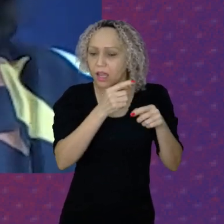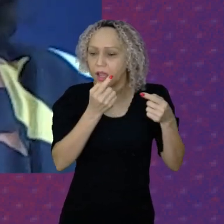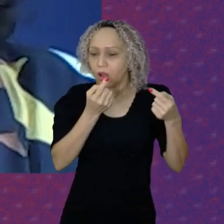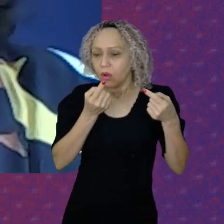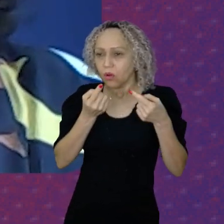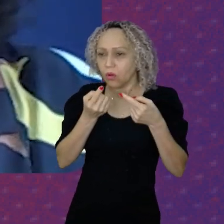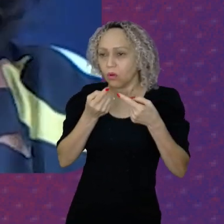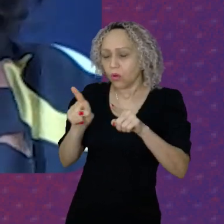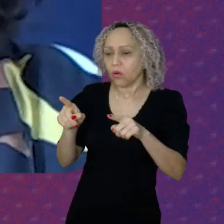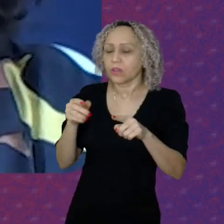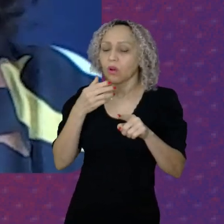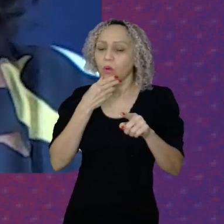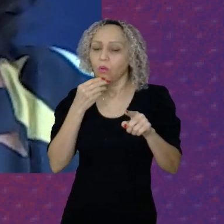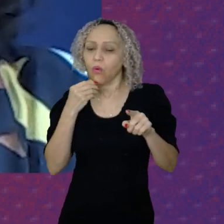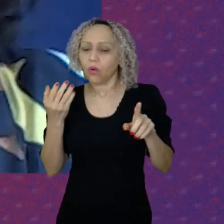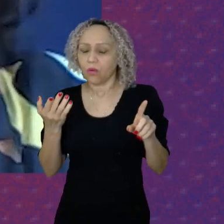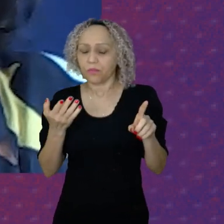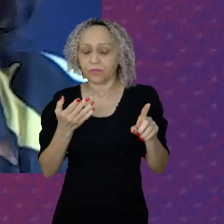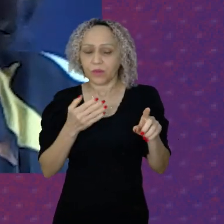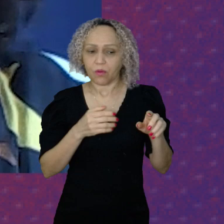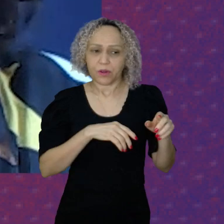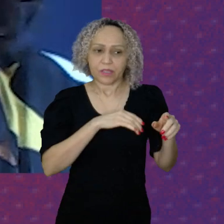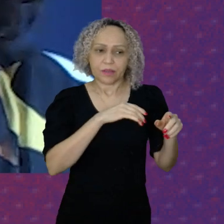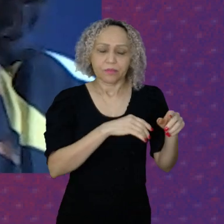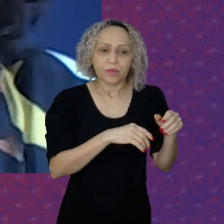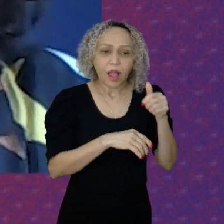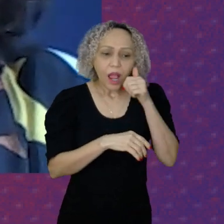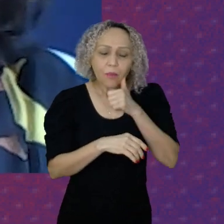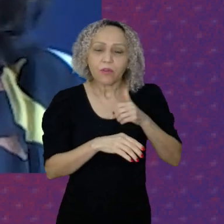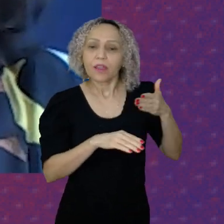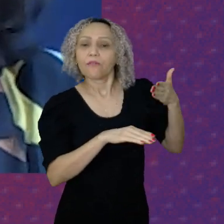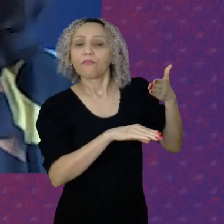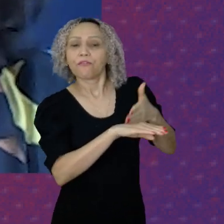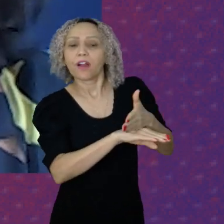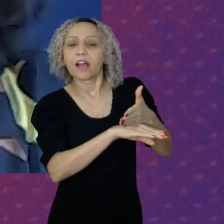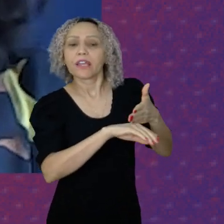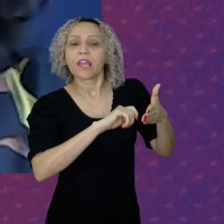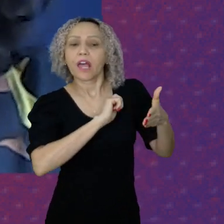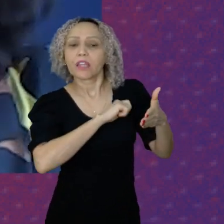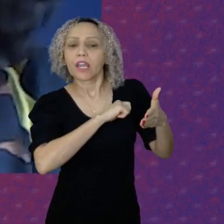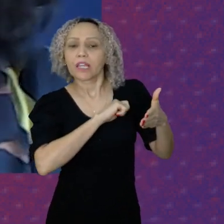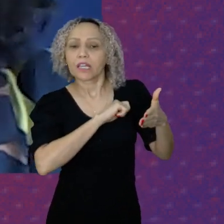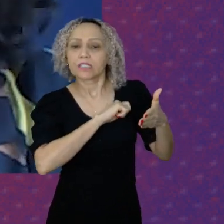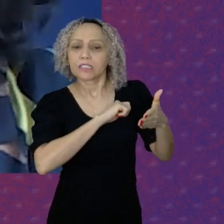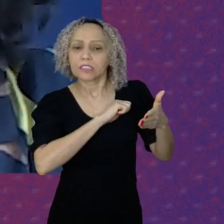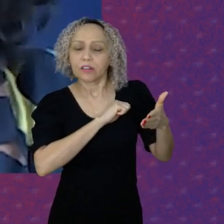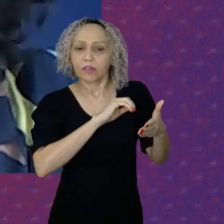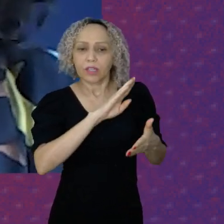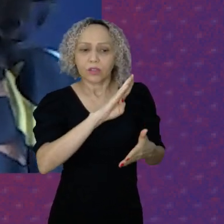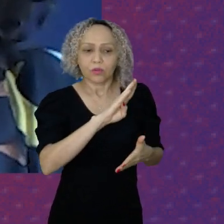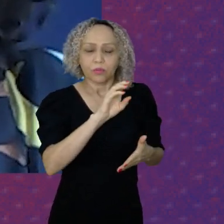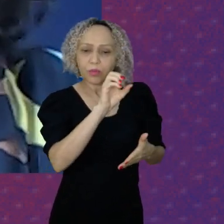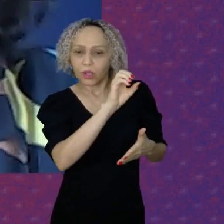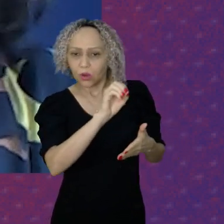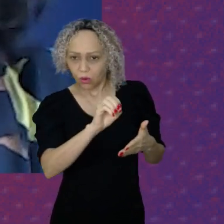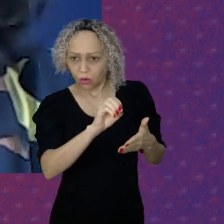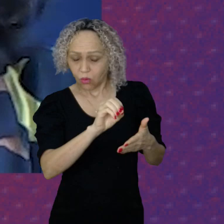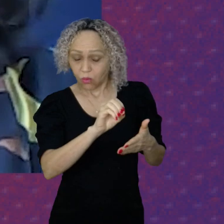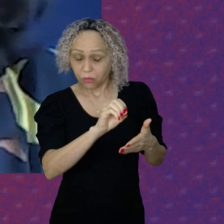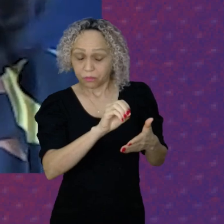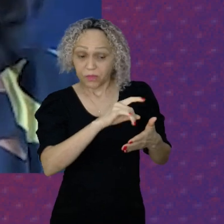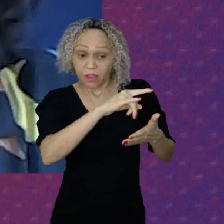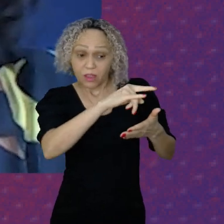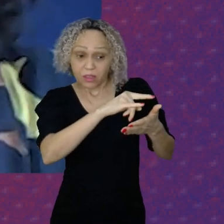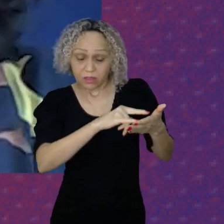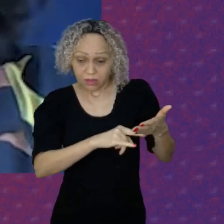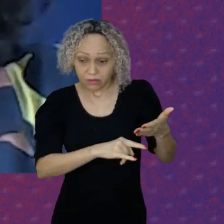mulher ela tem acesso à medida protetiva, mas não há um monitoramento do agressor. E